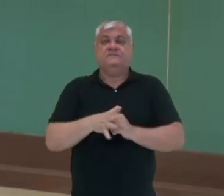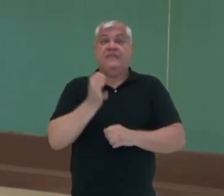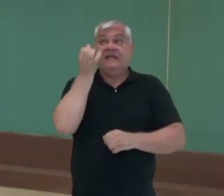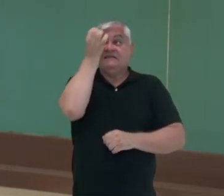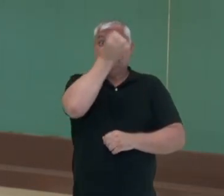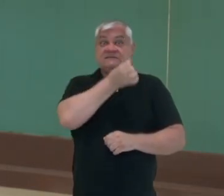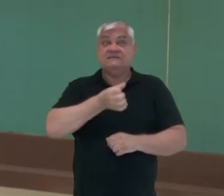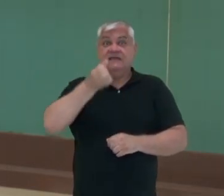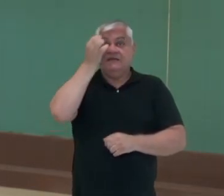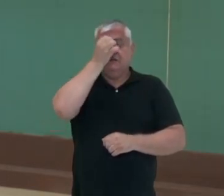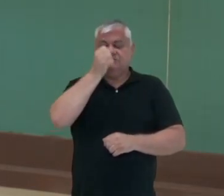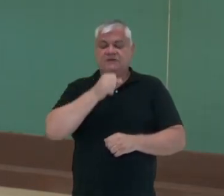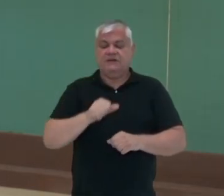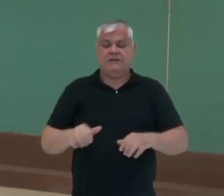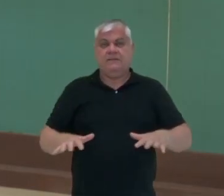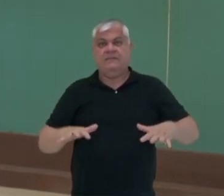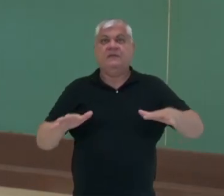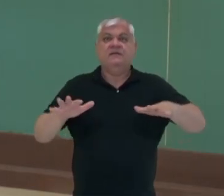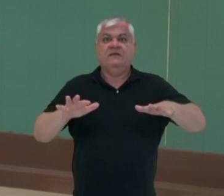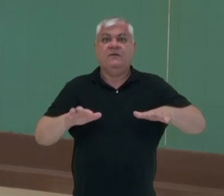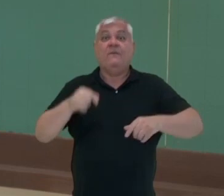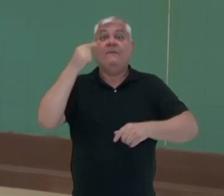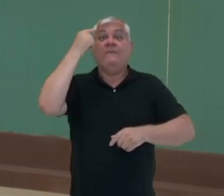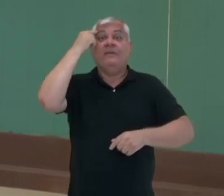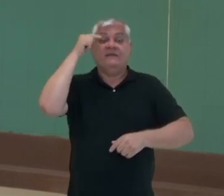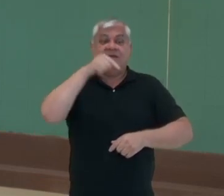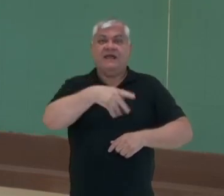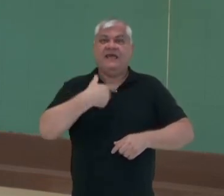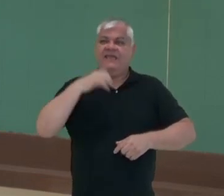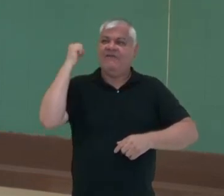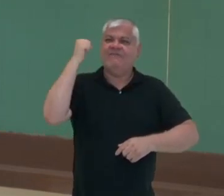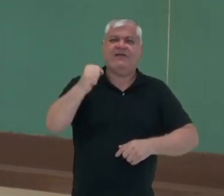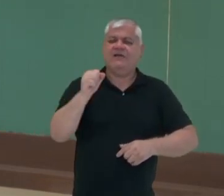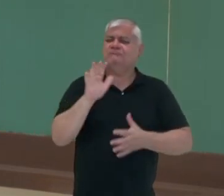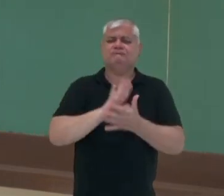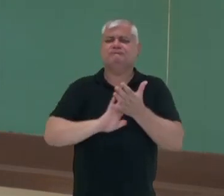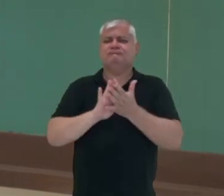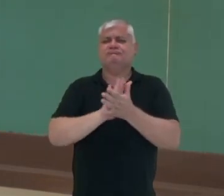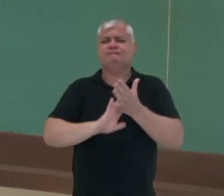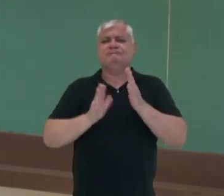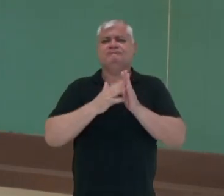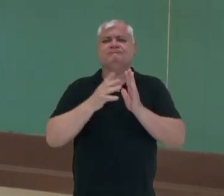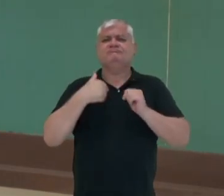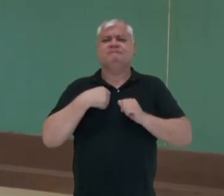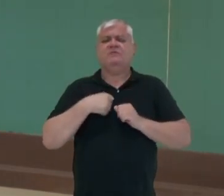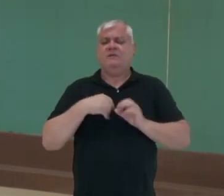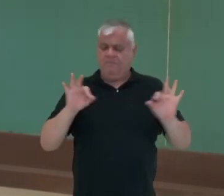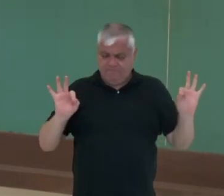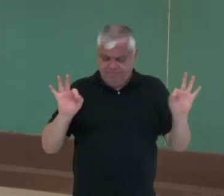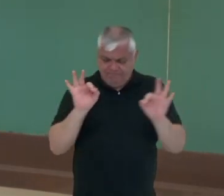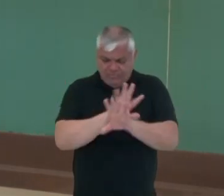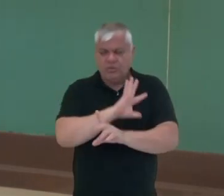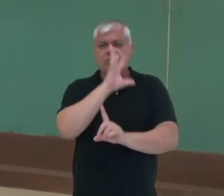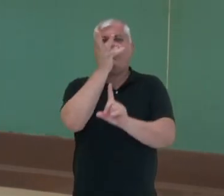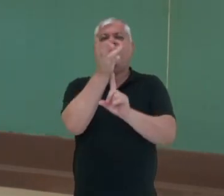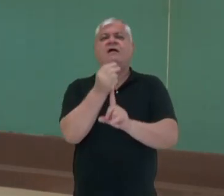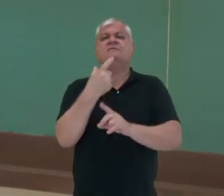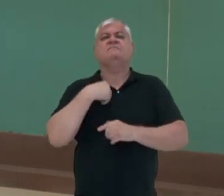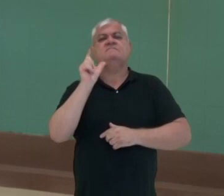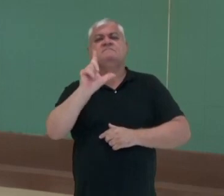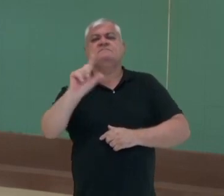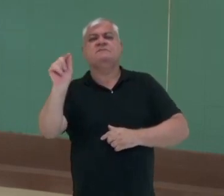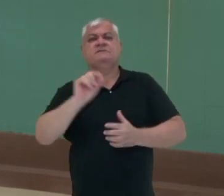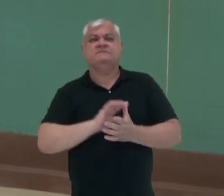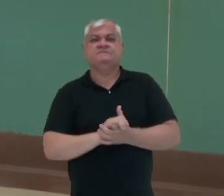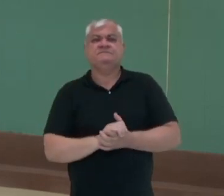mexeu, o pessoal saiu correndo de medo, porque acharam que ela ia retalhar. Mas não, ela não ia retalhar. Simplesmente ela saiu da posição dela e terminou a performance. E o que ela